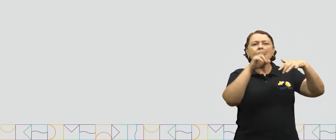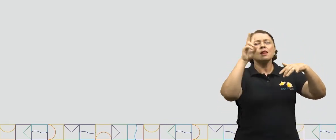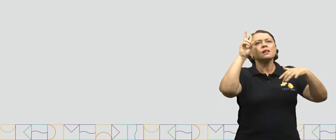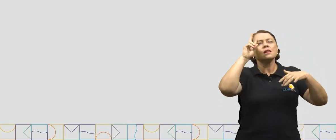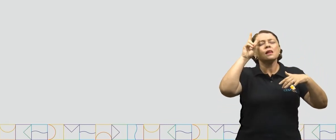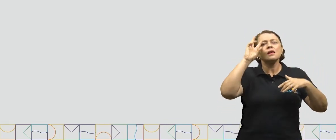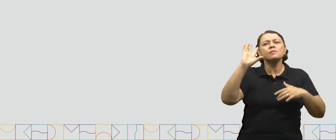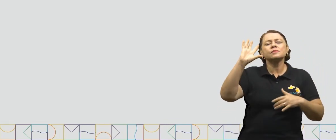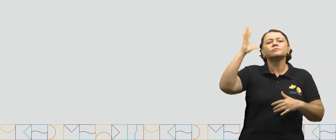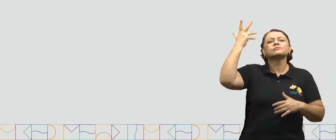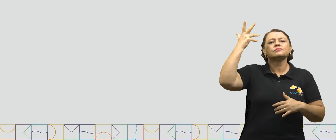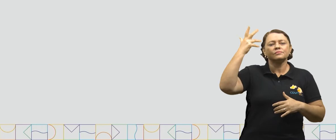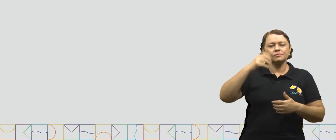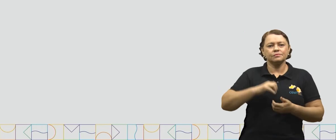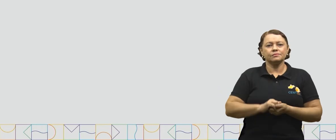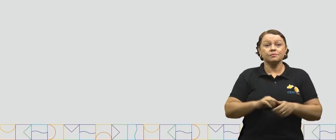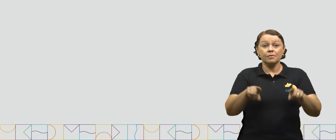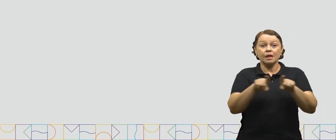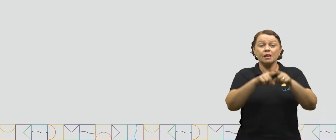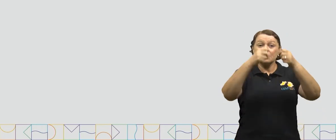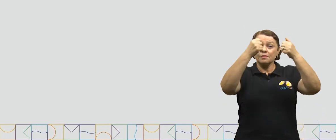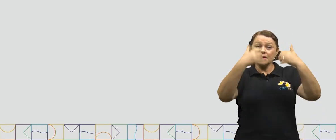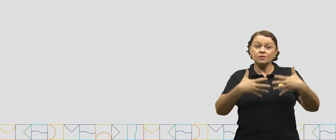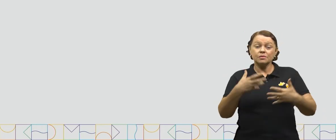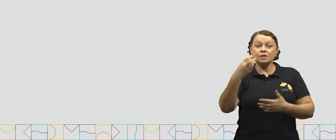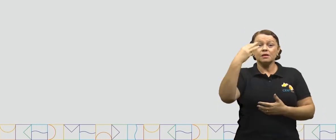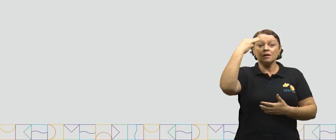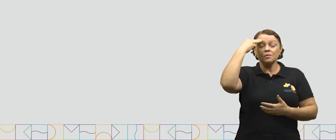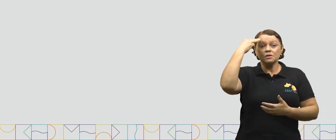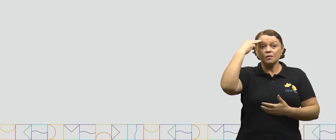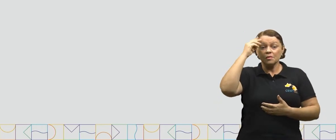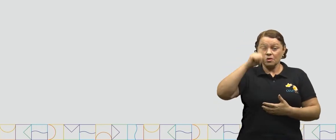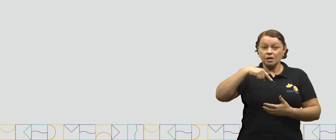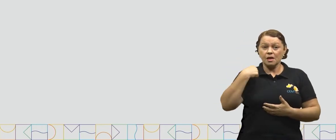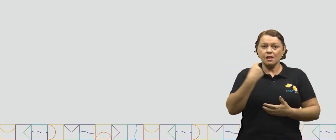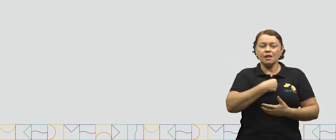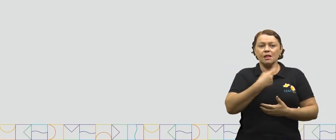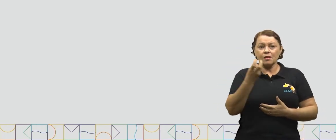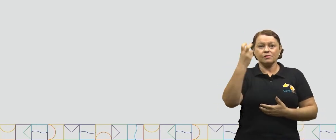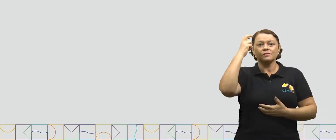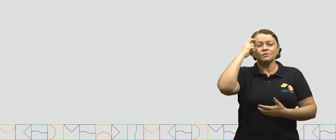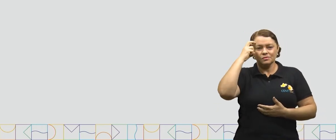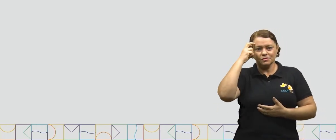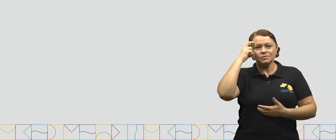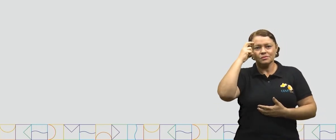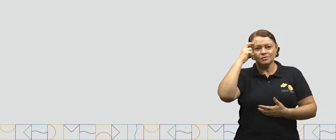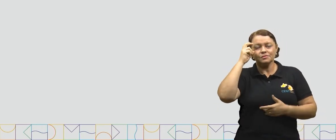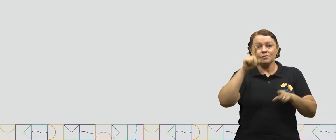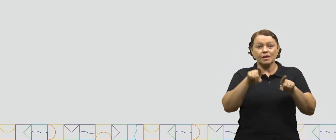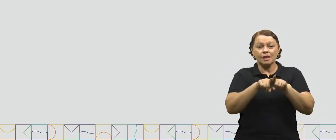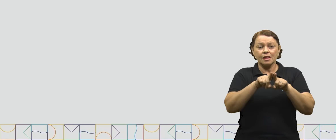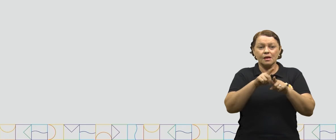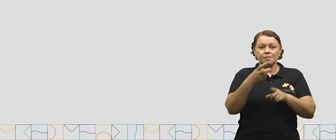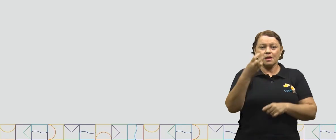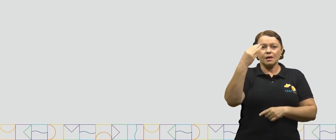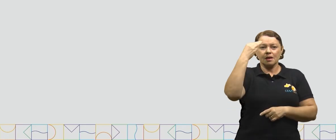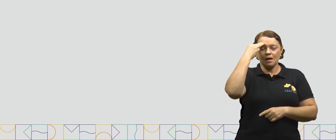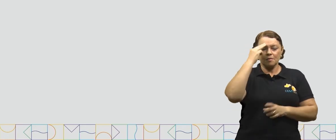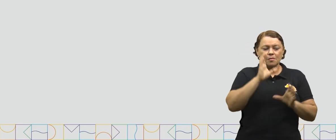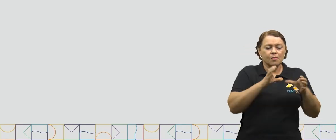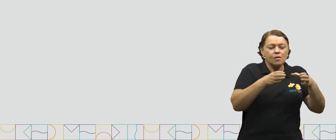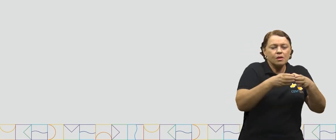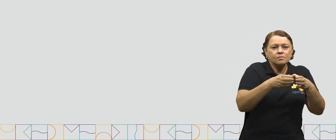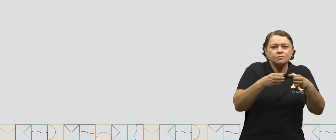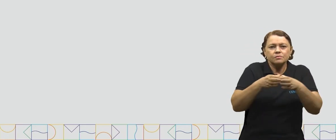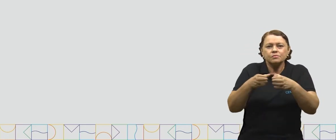recorda acontecimentos. Também falamos da memória que faz parte da nossa cultura. Falamos que a memória coletiva está associada